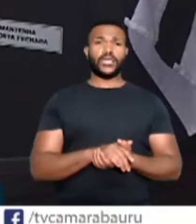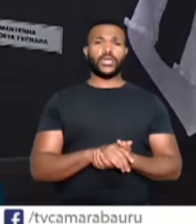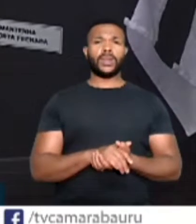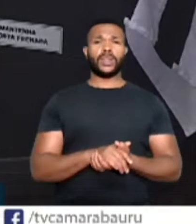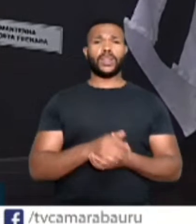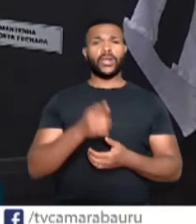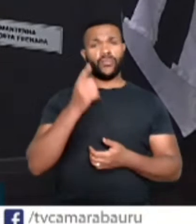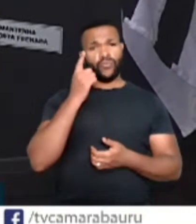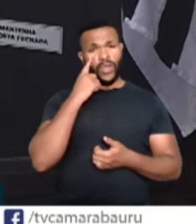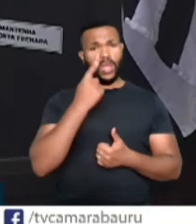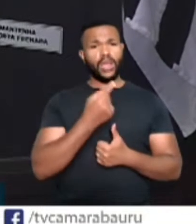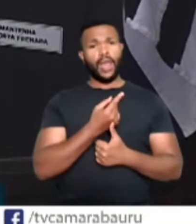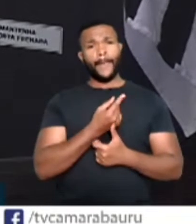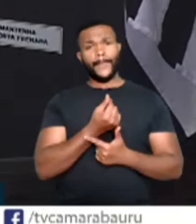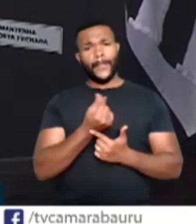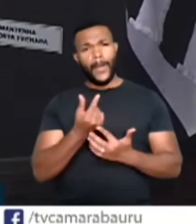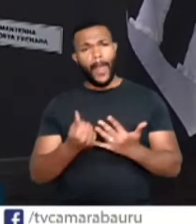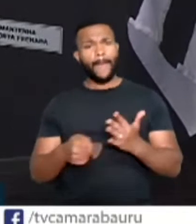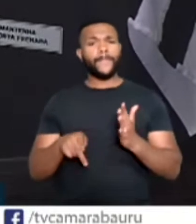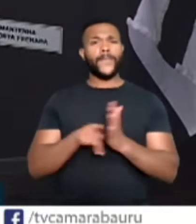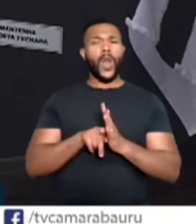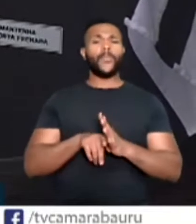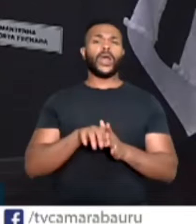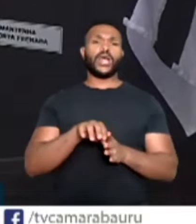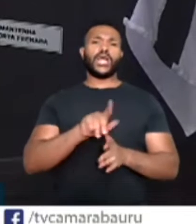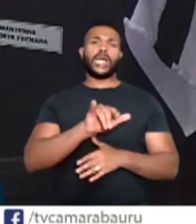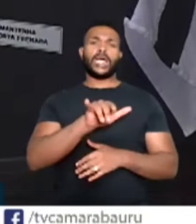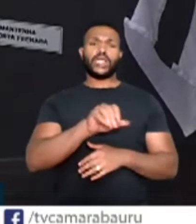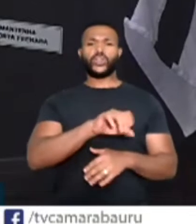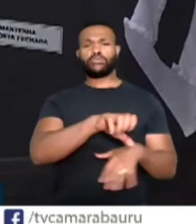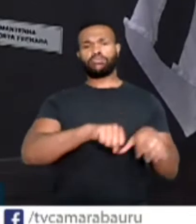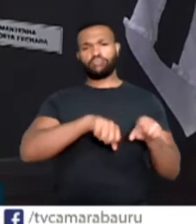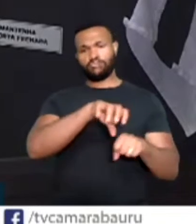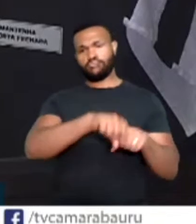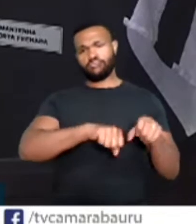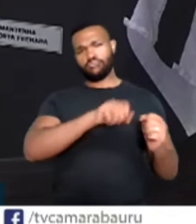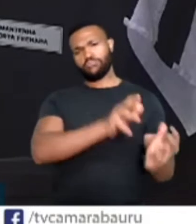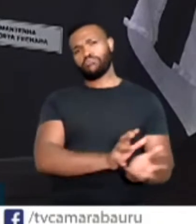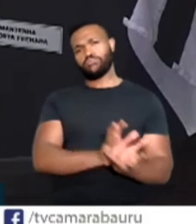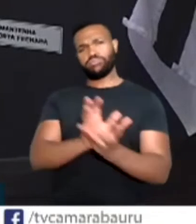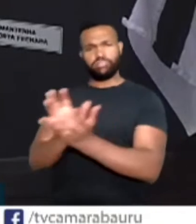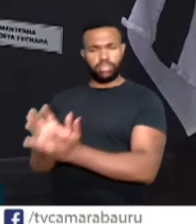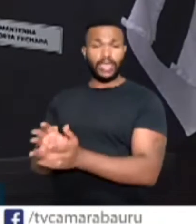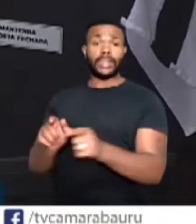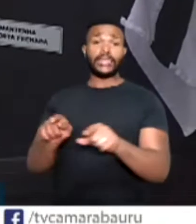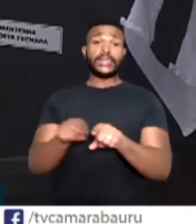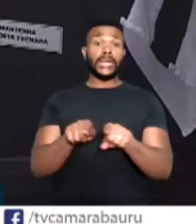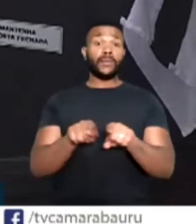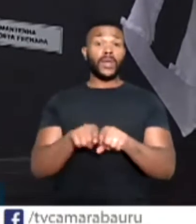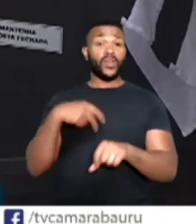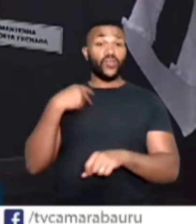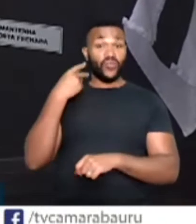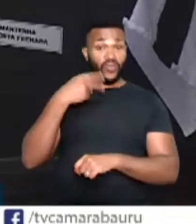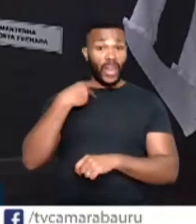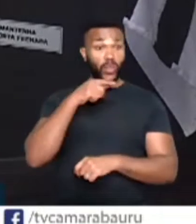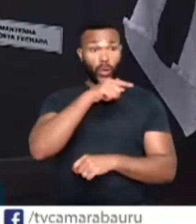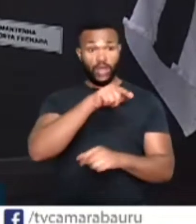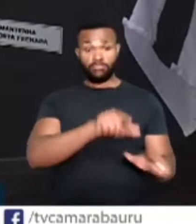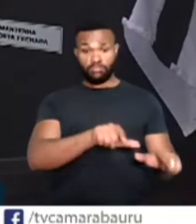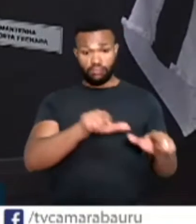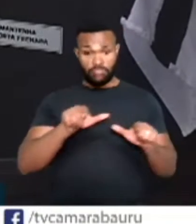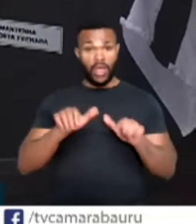lixo. E o próprio nobre vereador encaminhou para mim, durante o final de